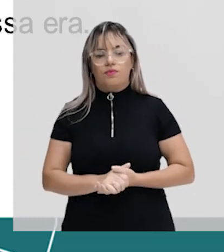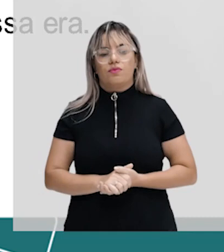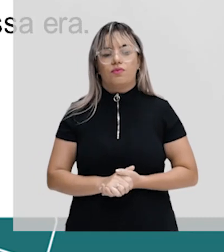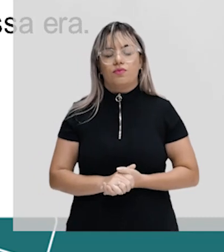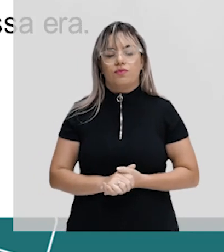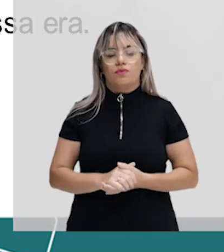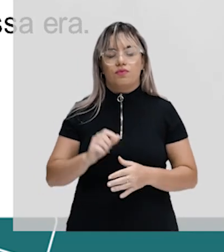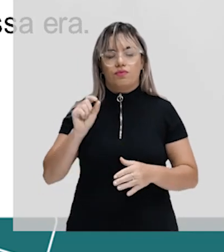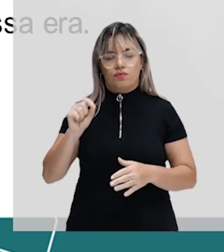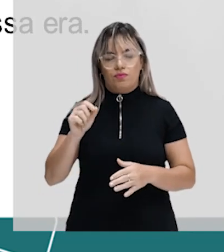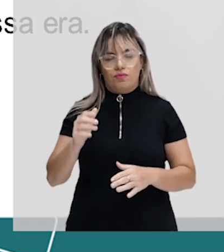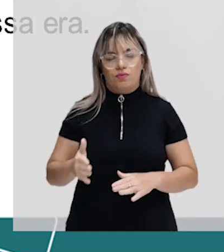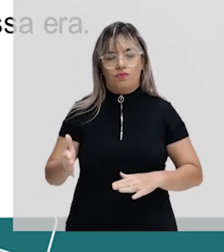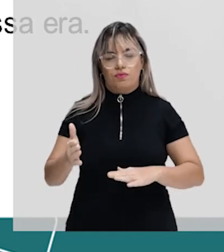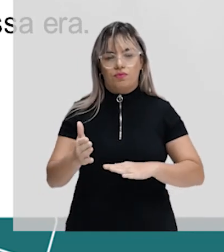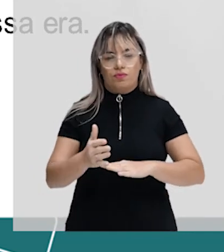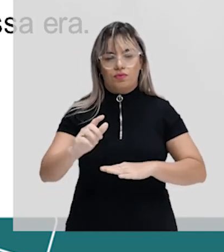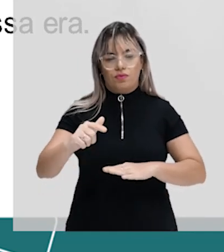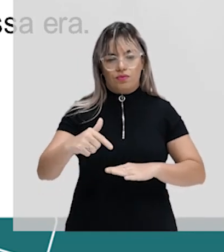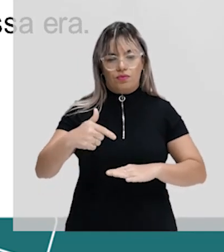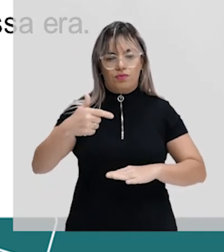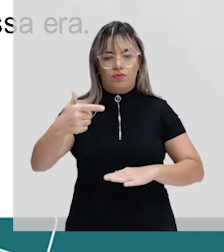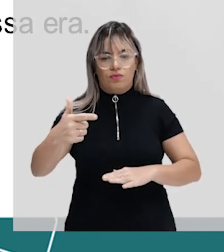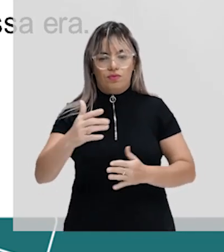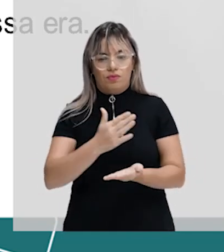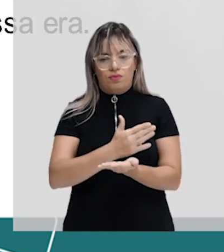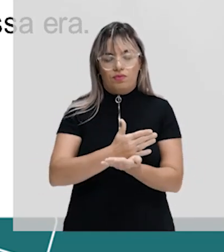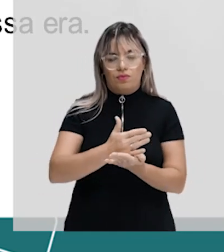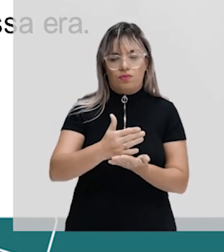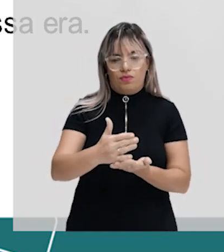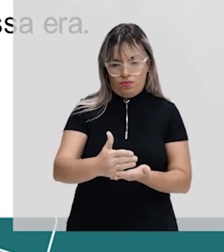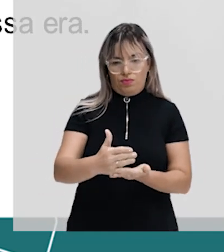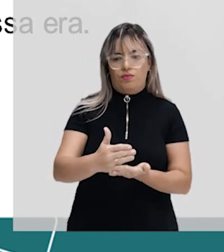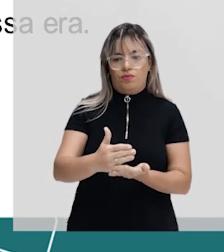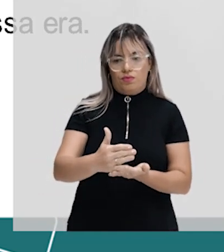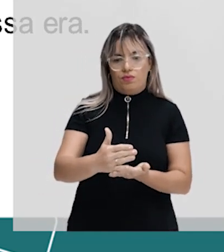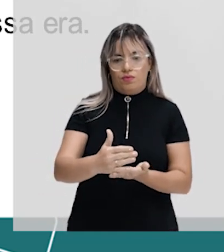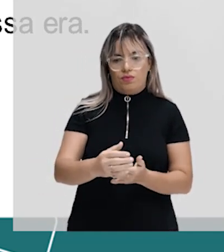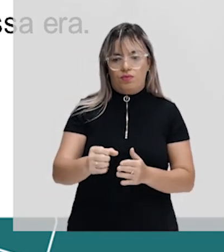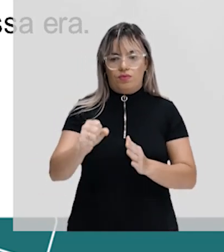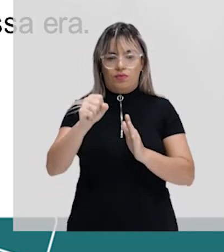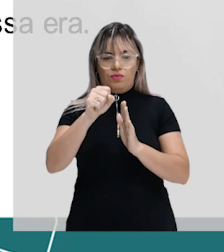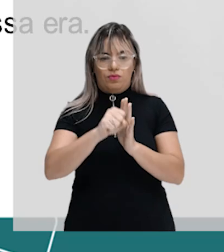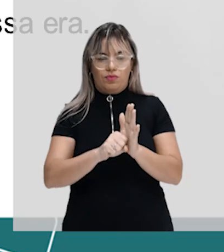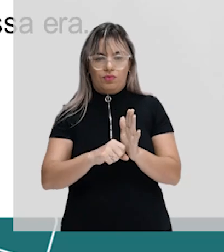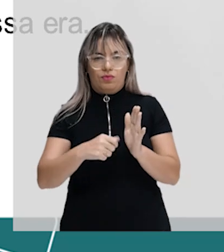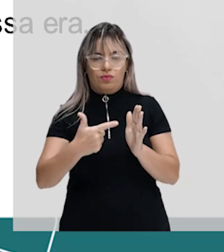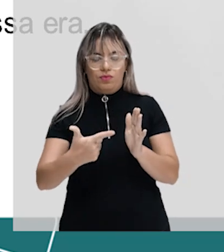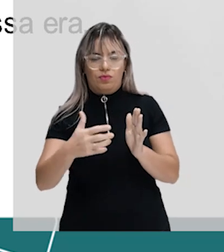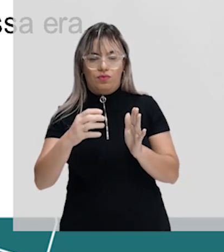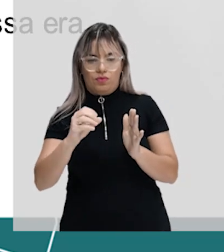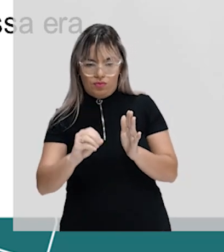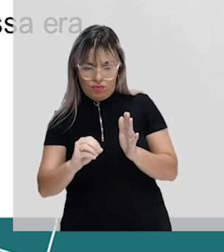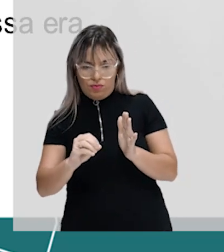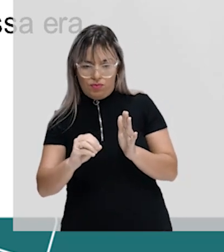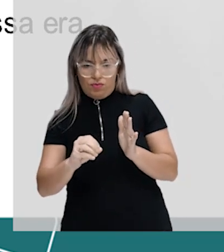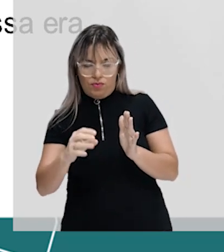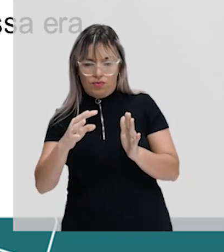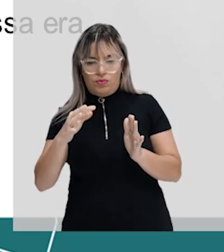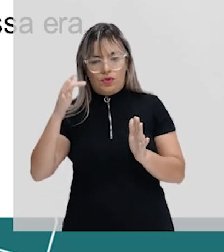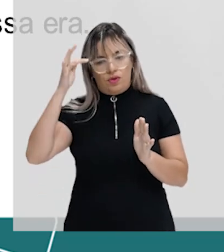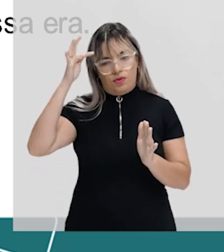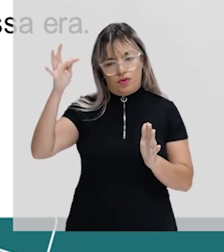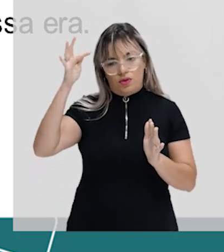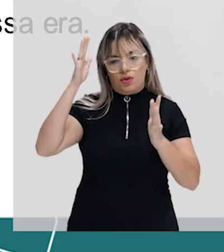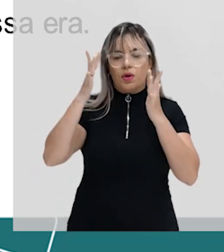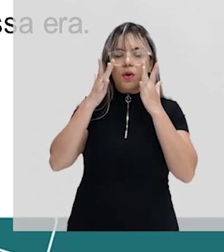modernismo é um amplo movimento que começou aí nos meados do século XX, através da filosofia, das